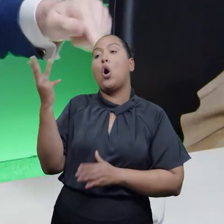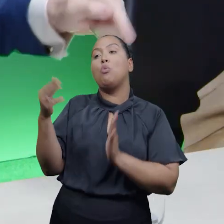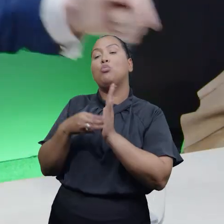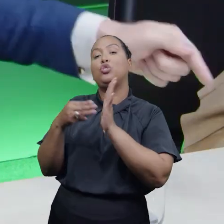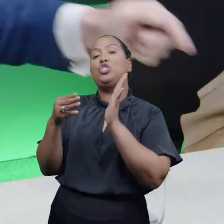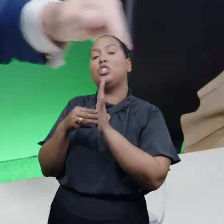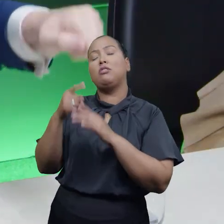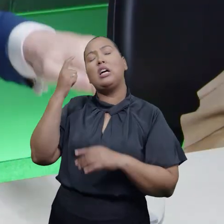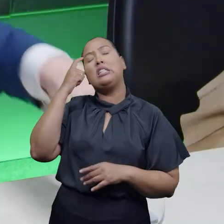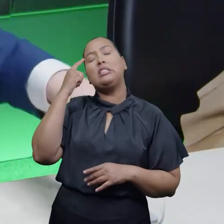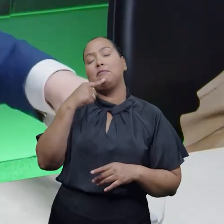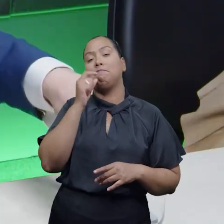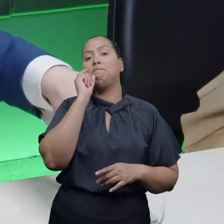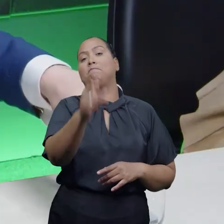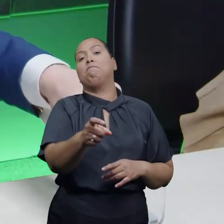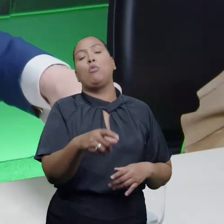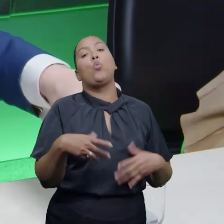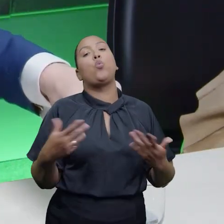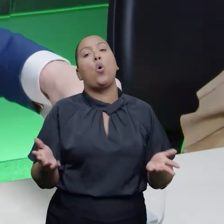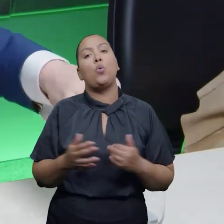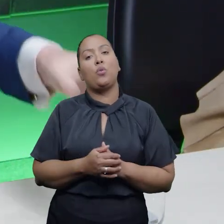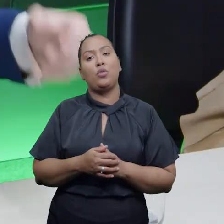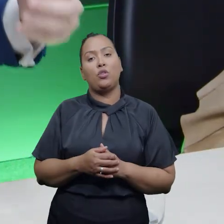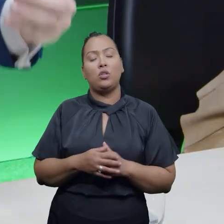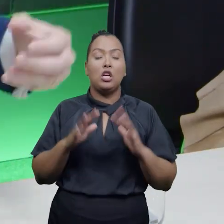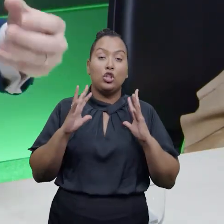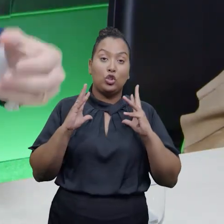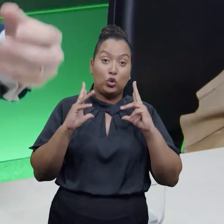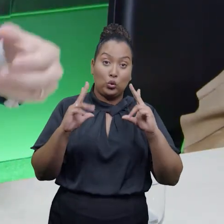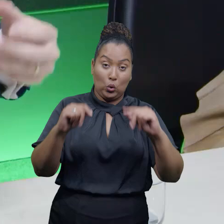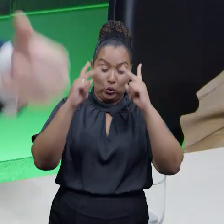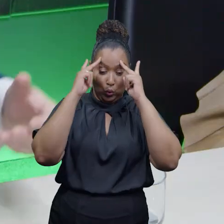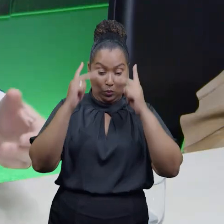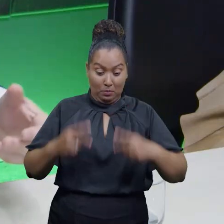que levou ele a falar aquilo para você, né? Porque